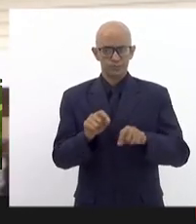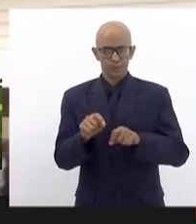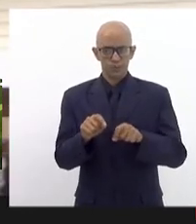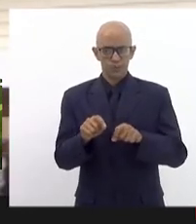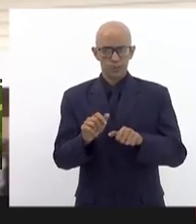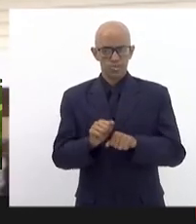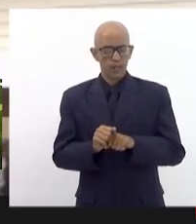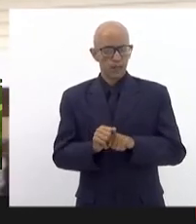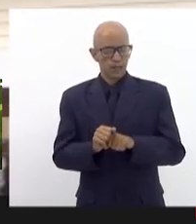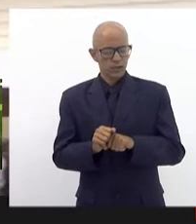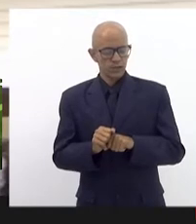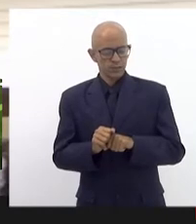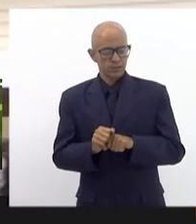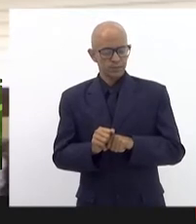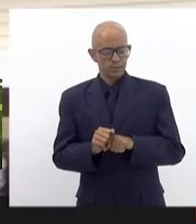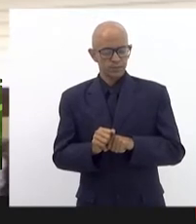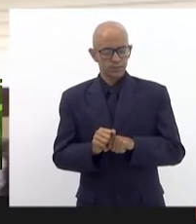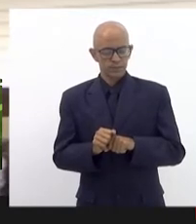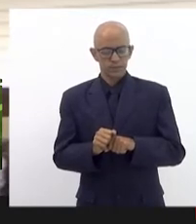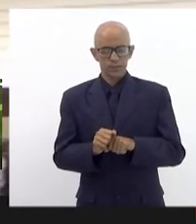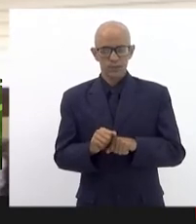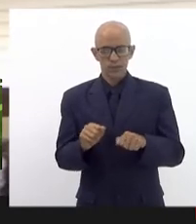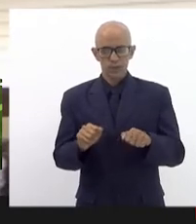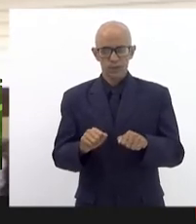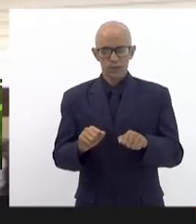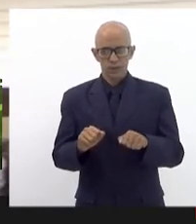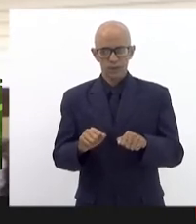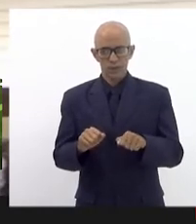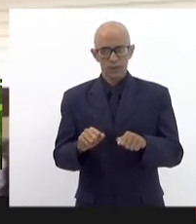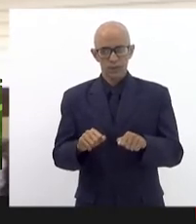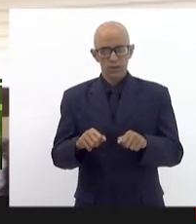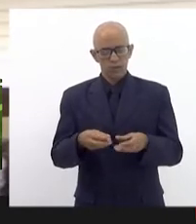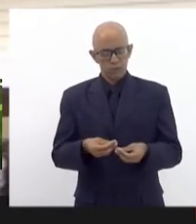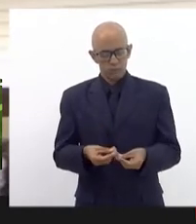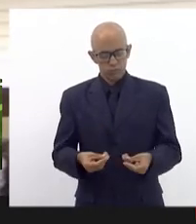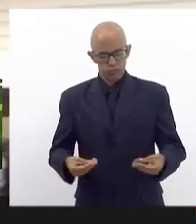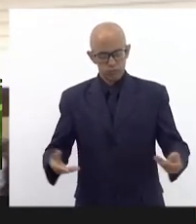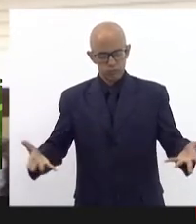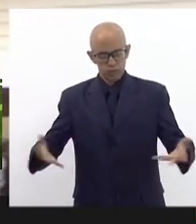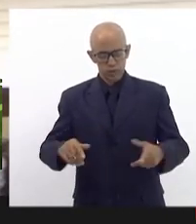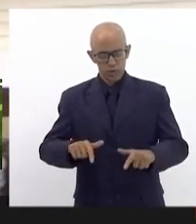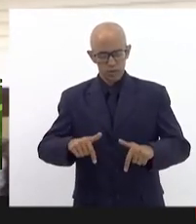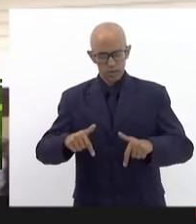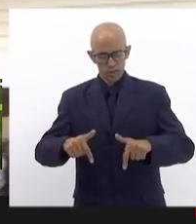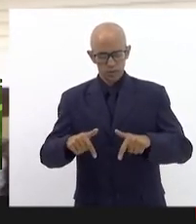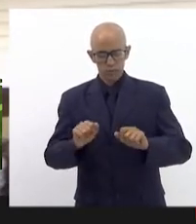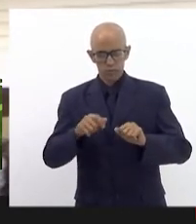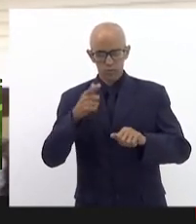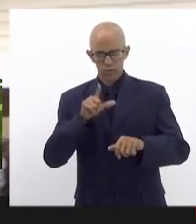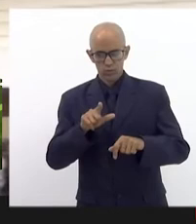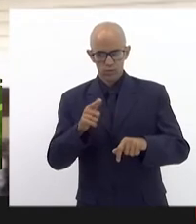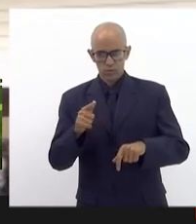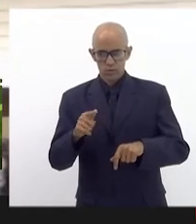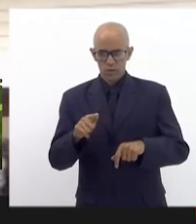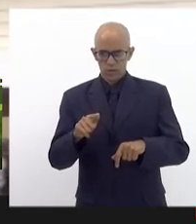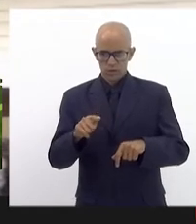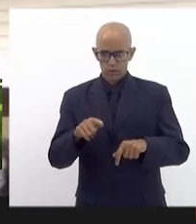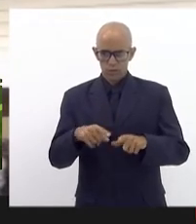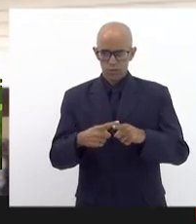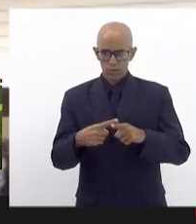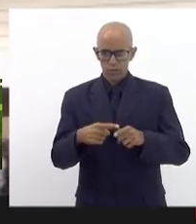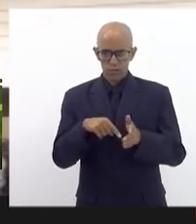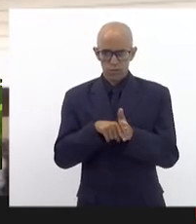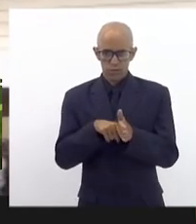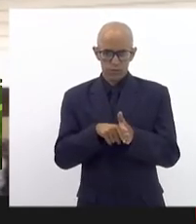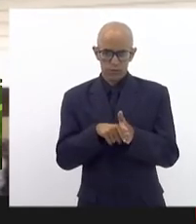nos distingue ainda da FAPERJ é que precisamos perenizar essas ações e garantir, porque a pesquisa ela não pode,